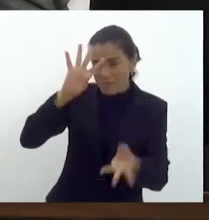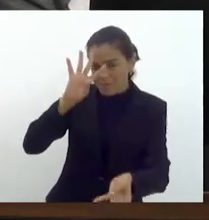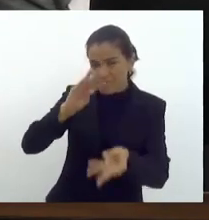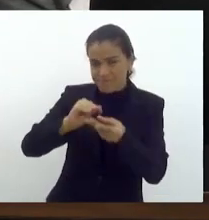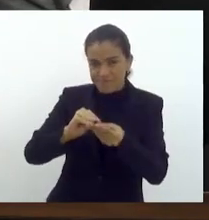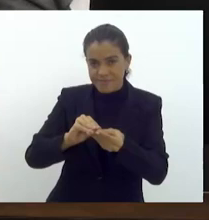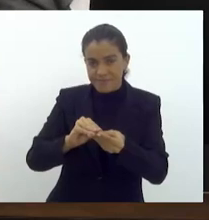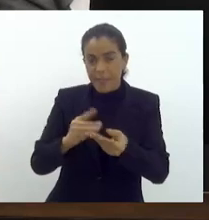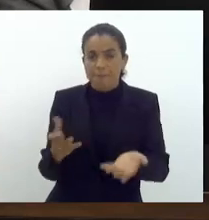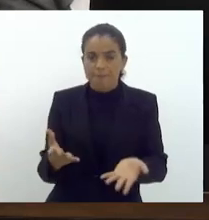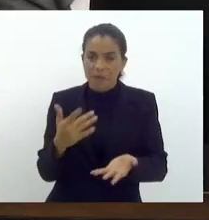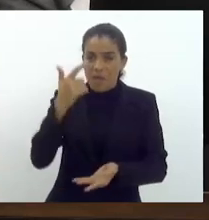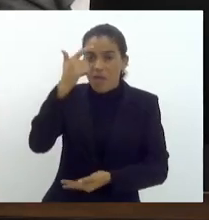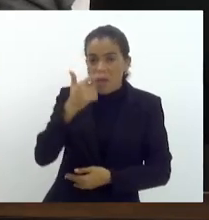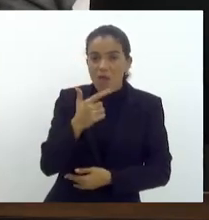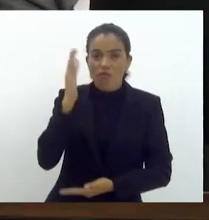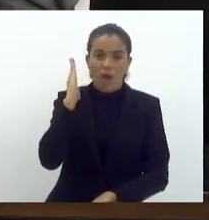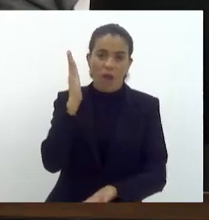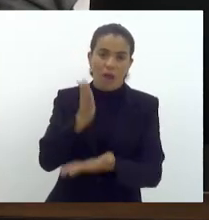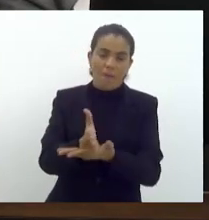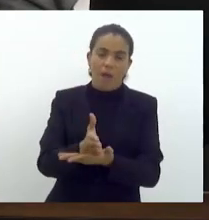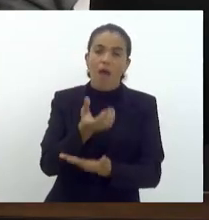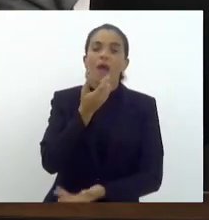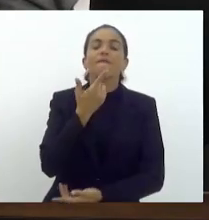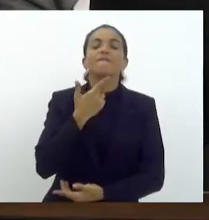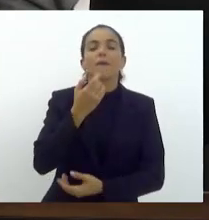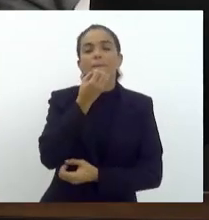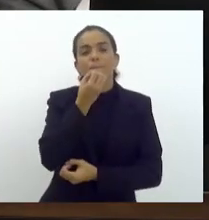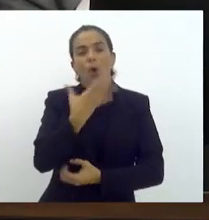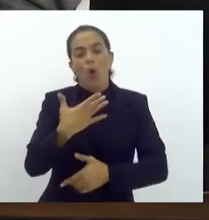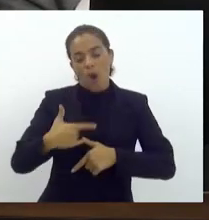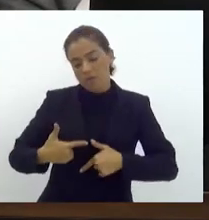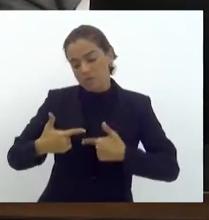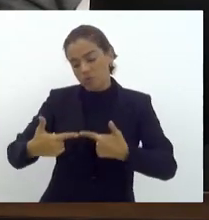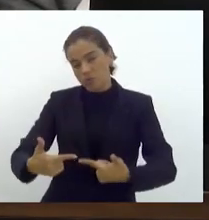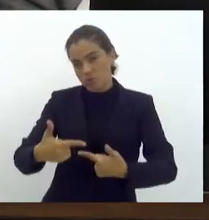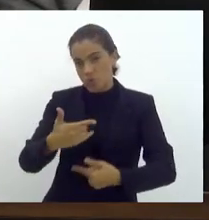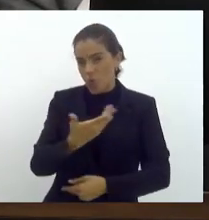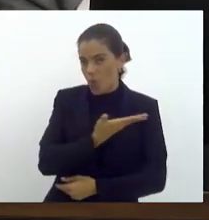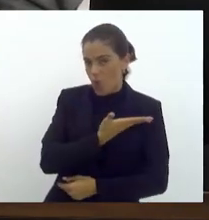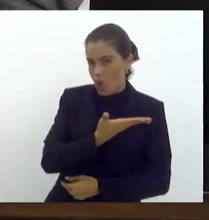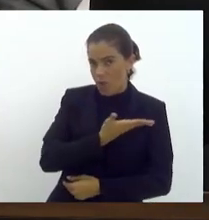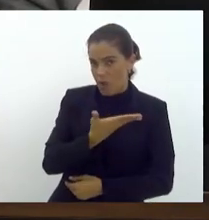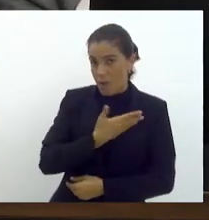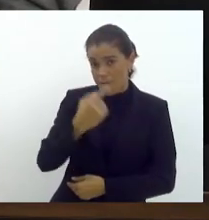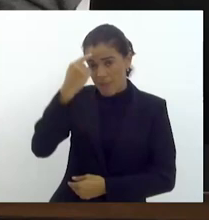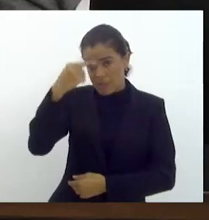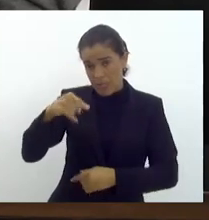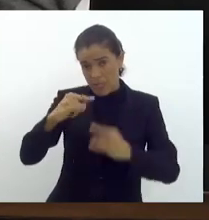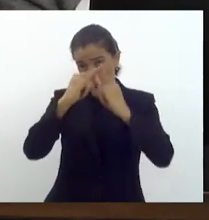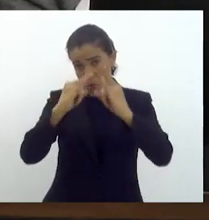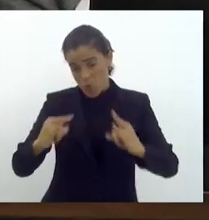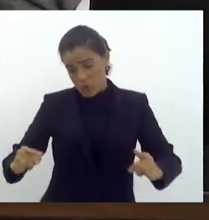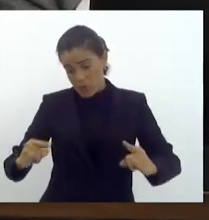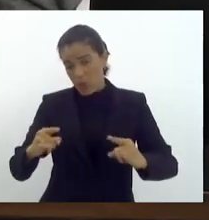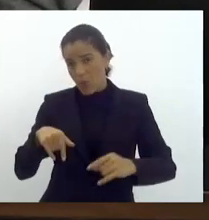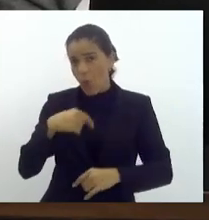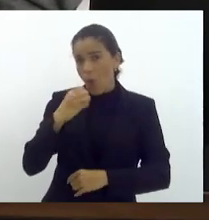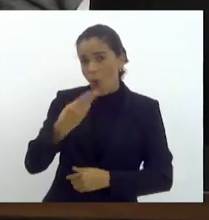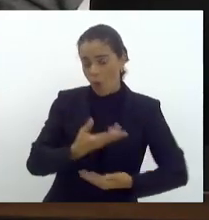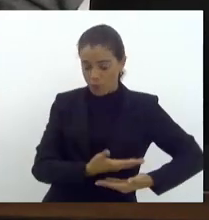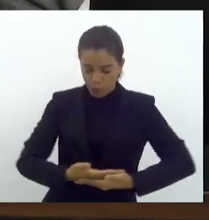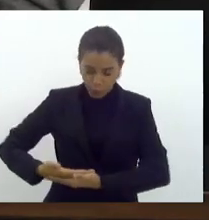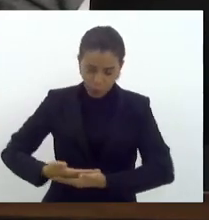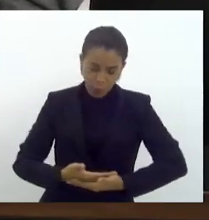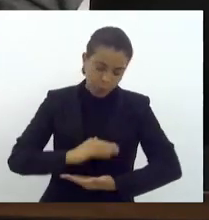eu vou acabar com a boa vontade com certos colegas aqui que acham que isso aqui é um circo é um bercinho de criança